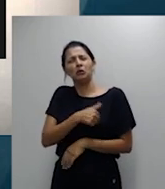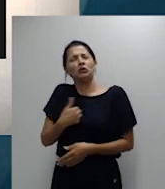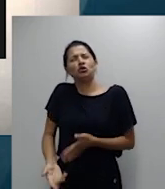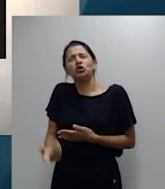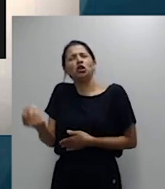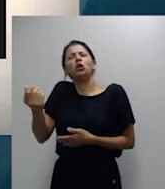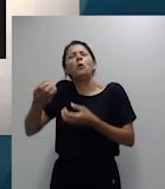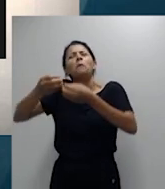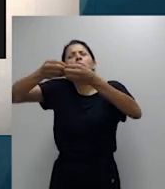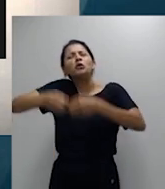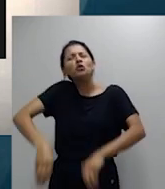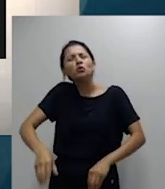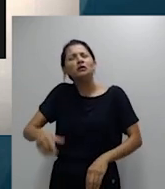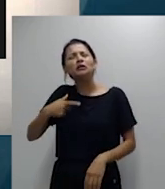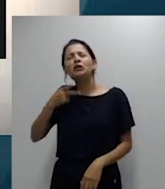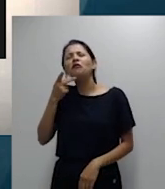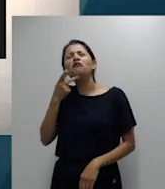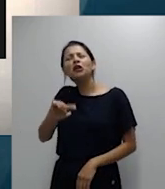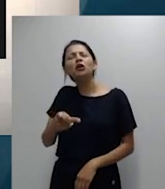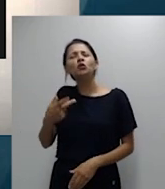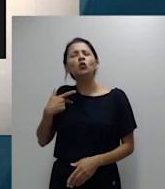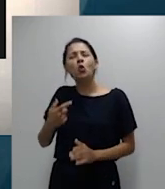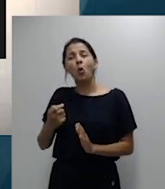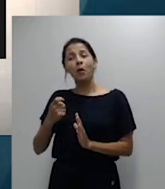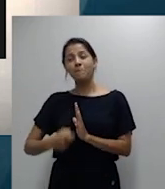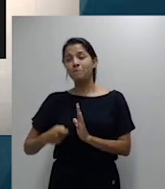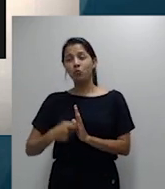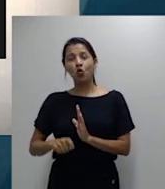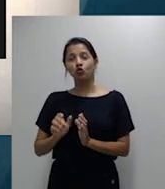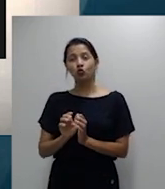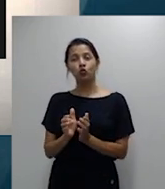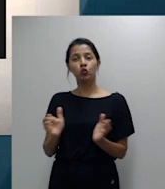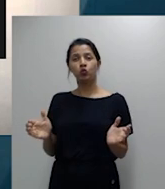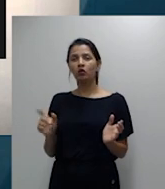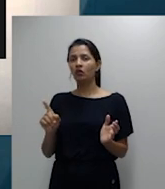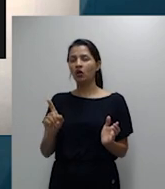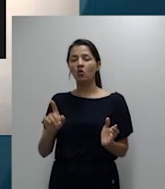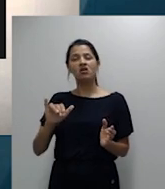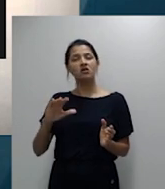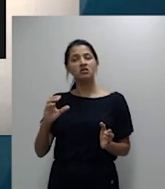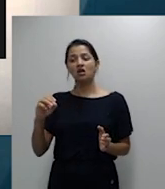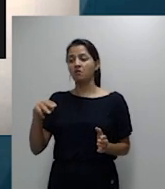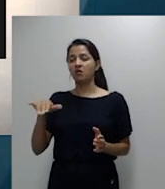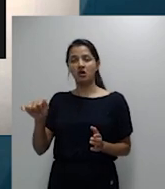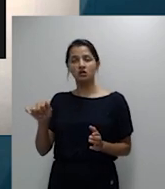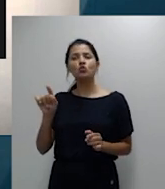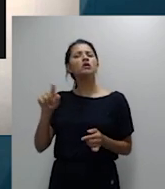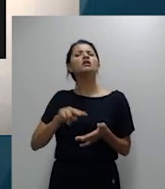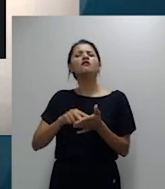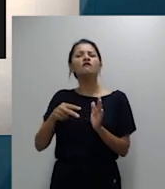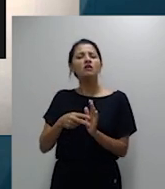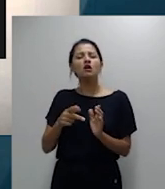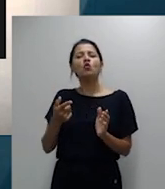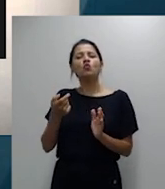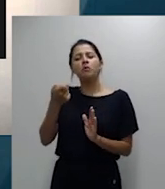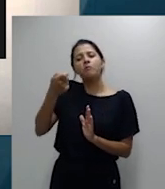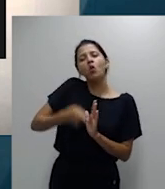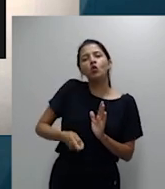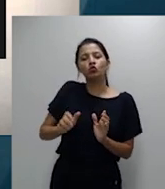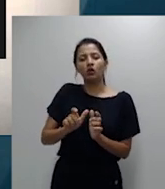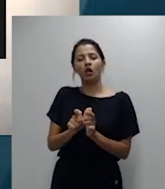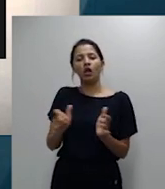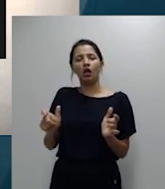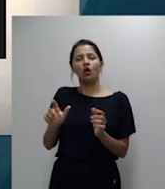ministros de um imposto não cumulativo ICMS o que que diz o imposto não cumulativo esse imposto é cobrado